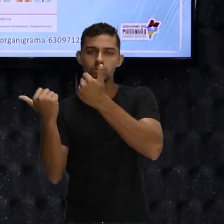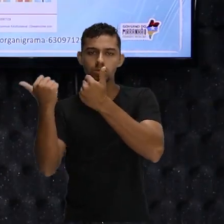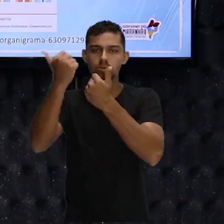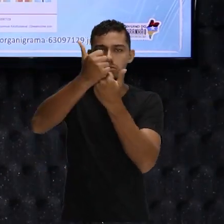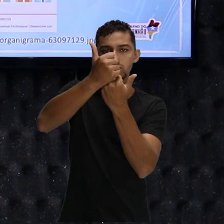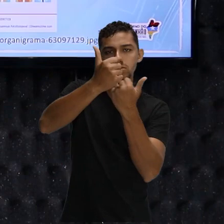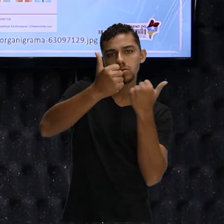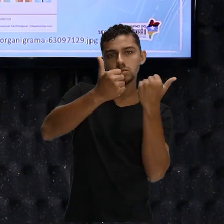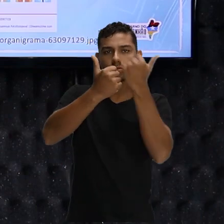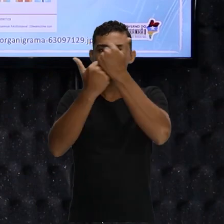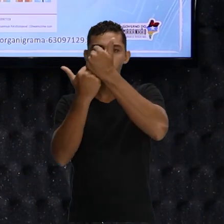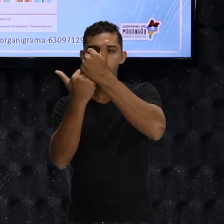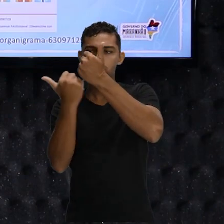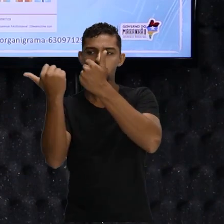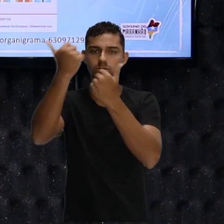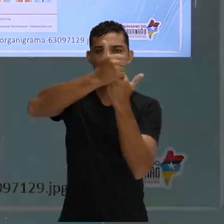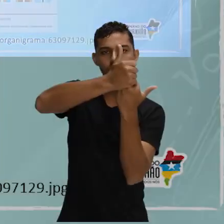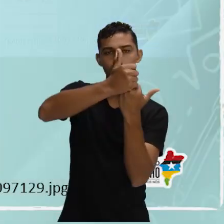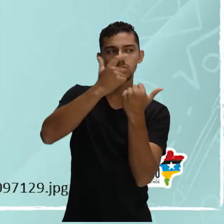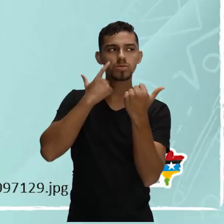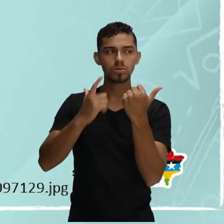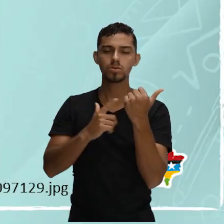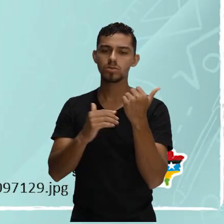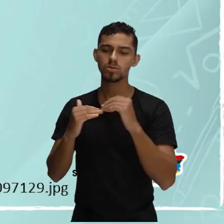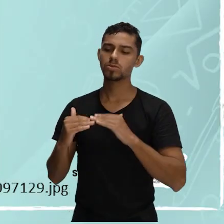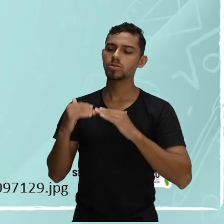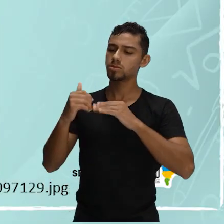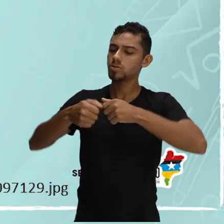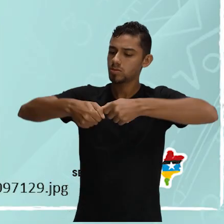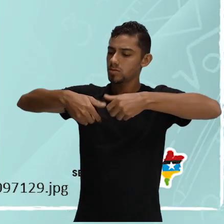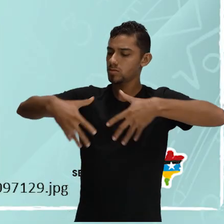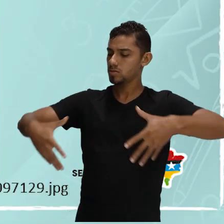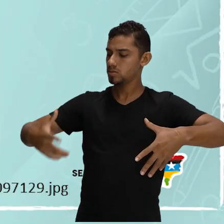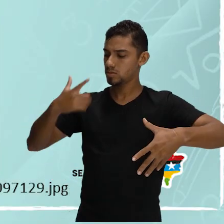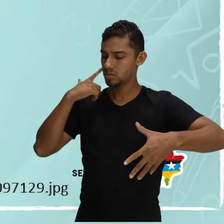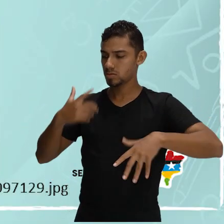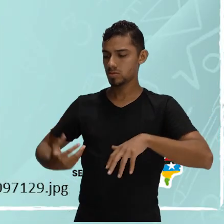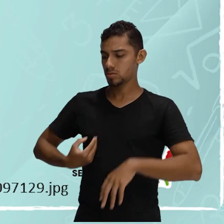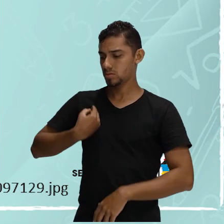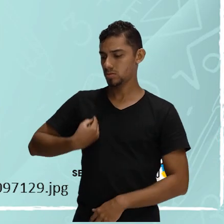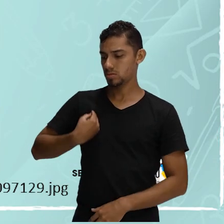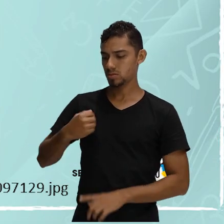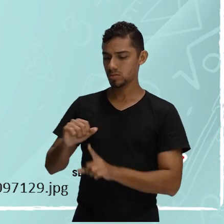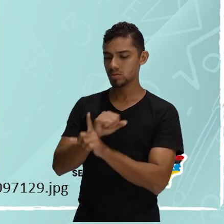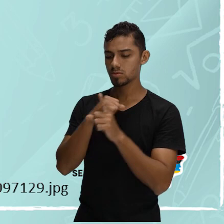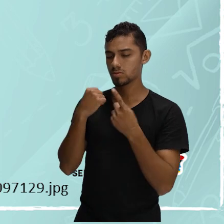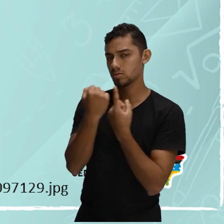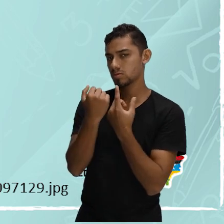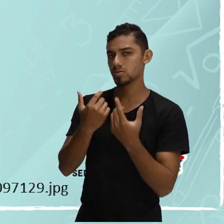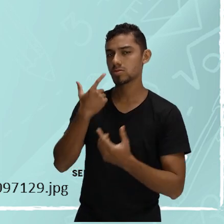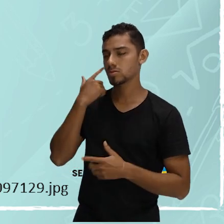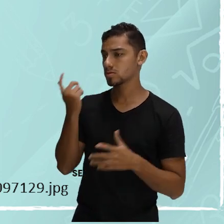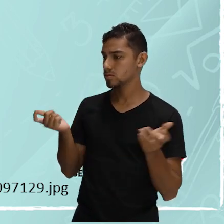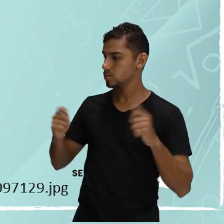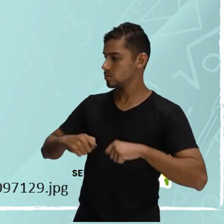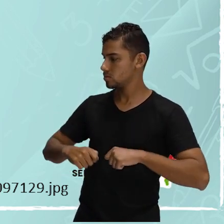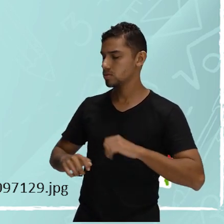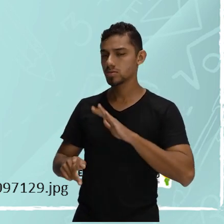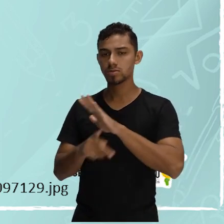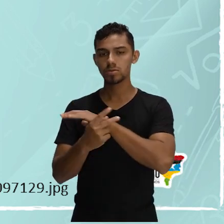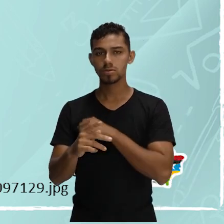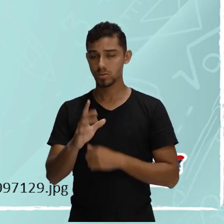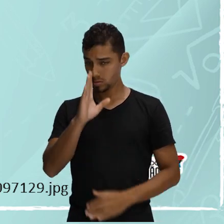dentro dessa estrutura empresarial. Lembra que status é posição social. E a posição social